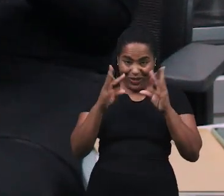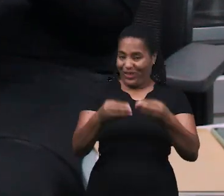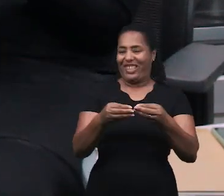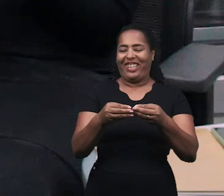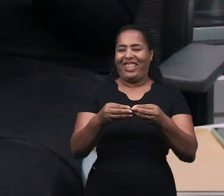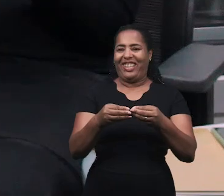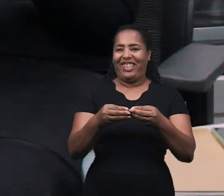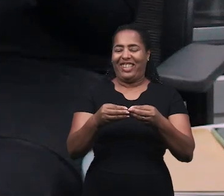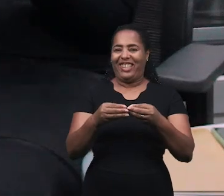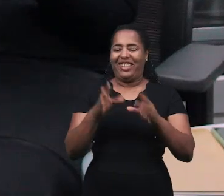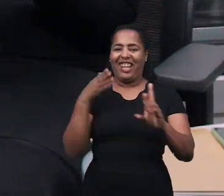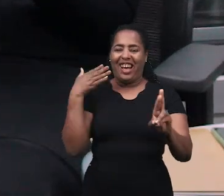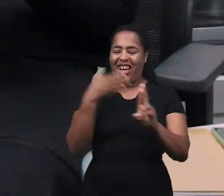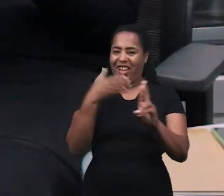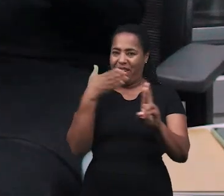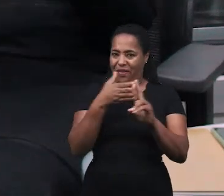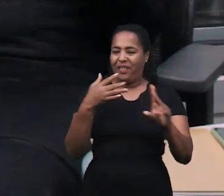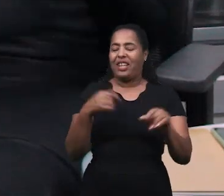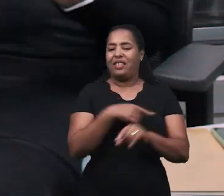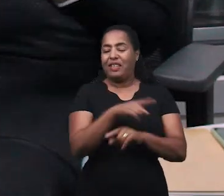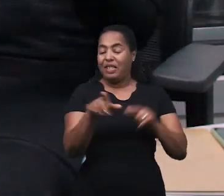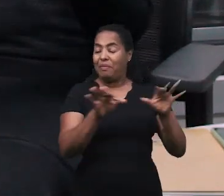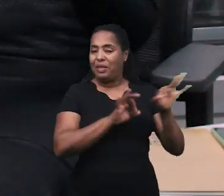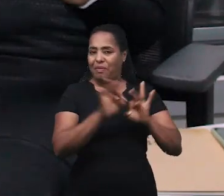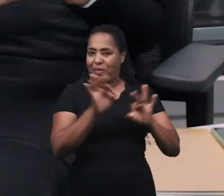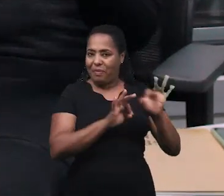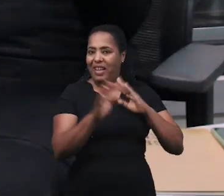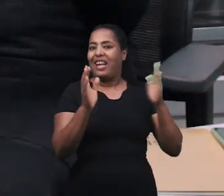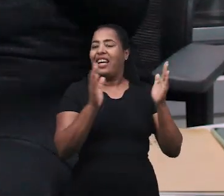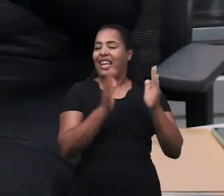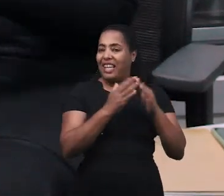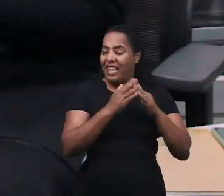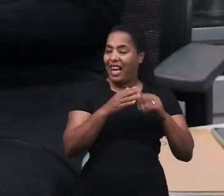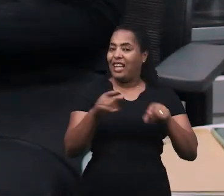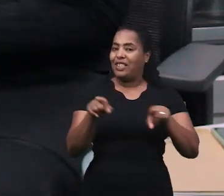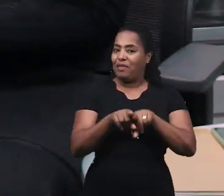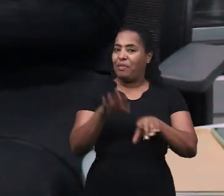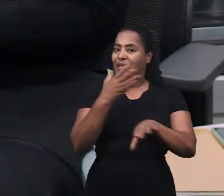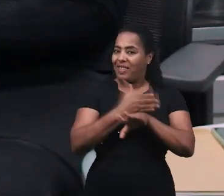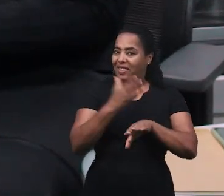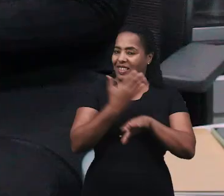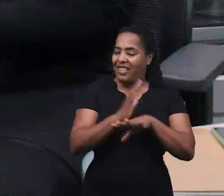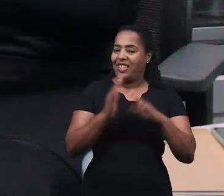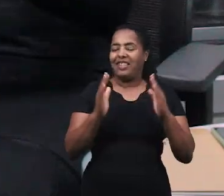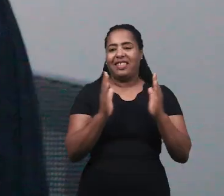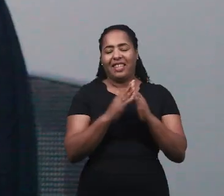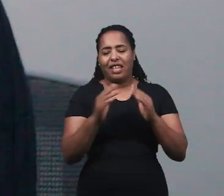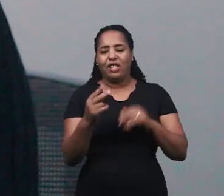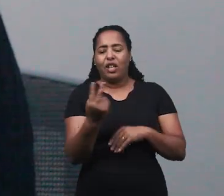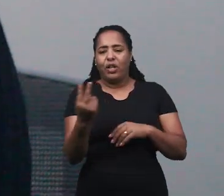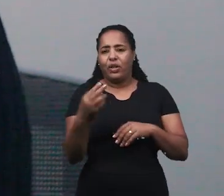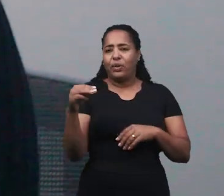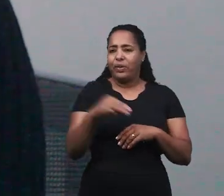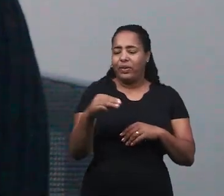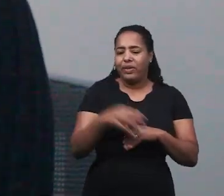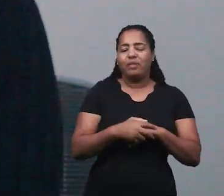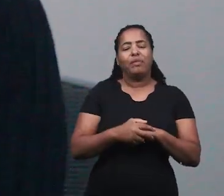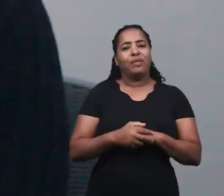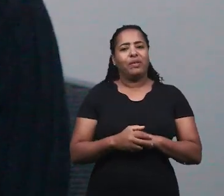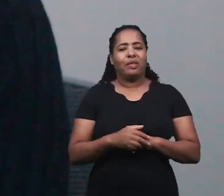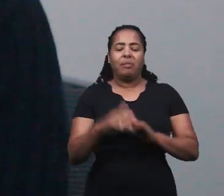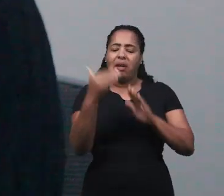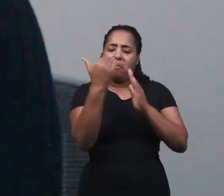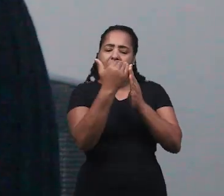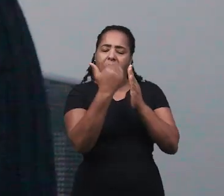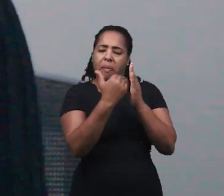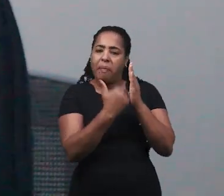completa. Aquilo ali como mas uma aquilo referência. Ali é uma referência para eles também se prepararem em casa, quando eles estão treinando, muitas vezes. 2 minutos, também para ficar um